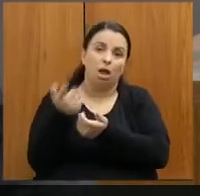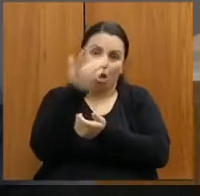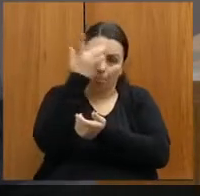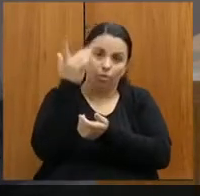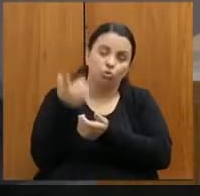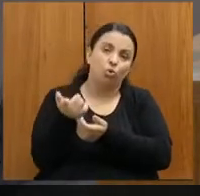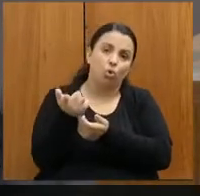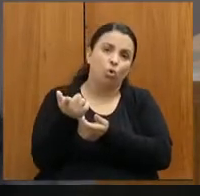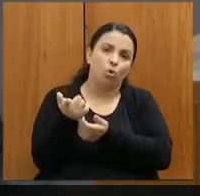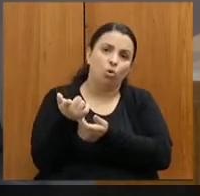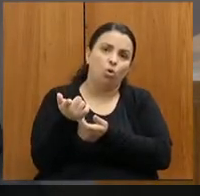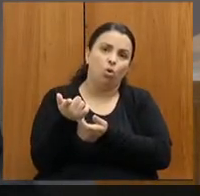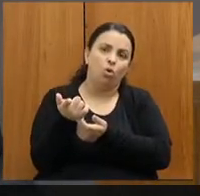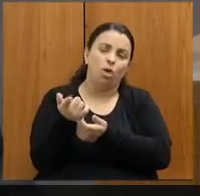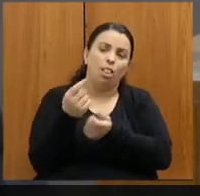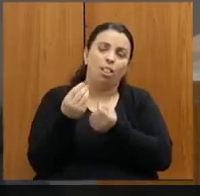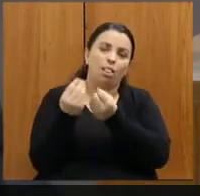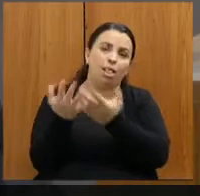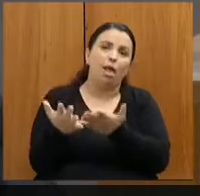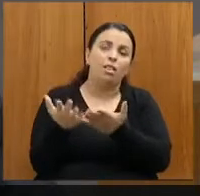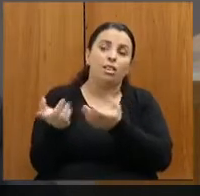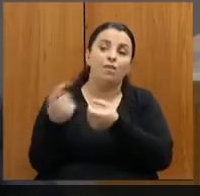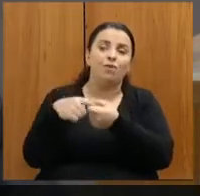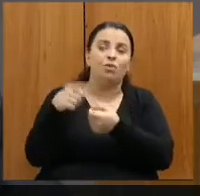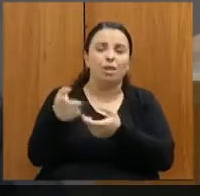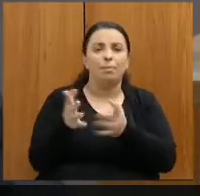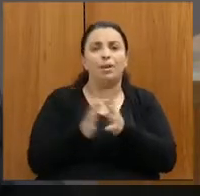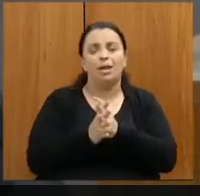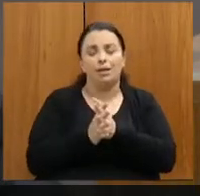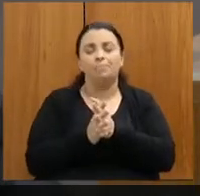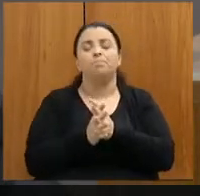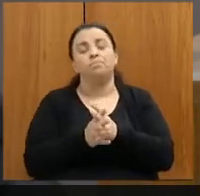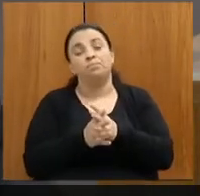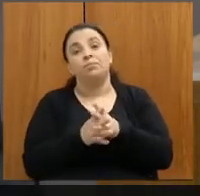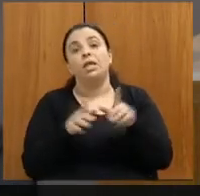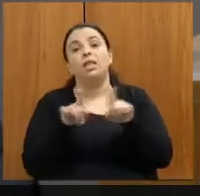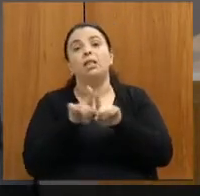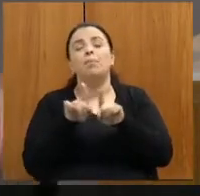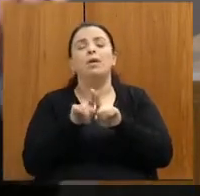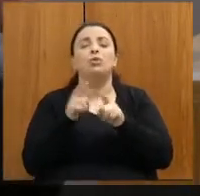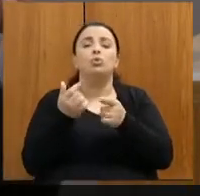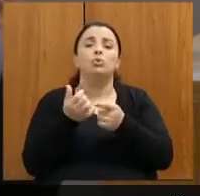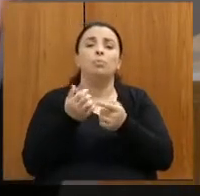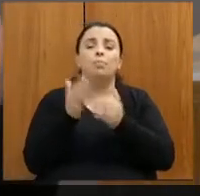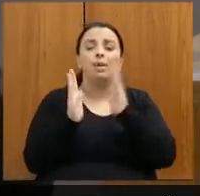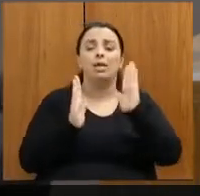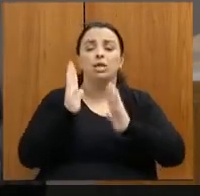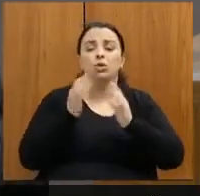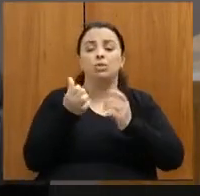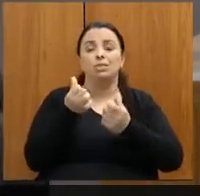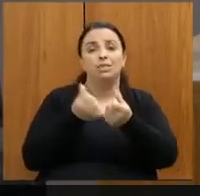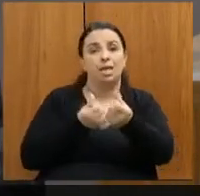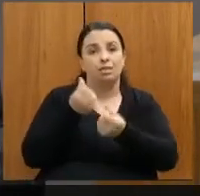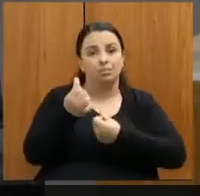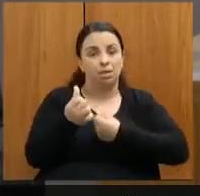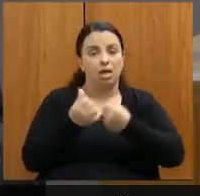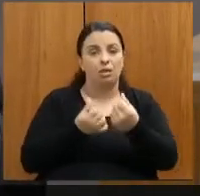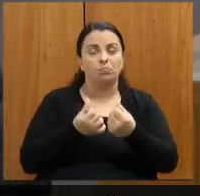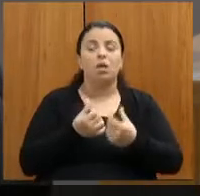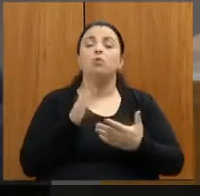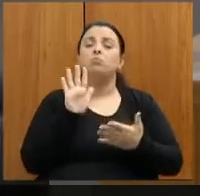contribuinte e sobre o cms especificamente a minha preocupação maior seria de que o preço